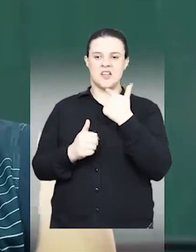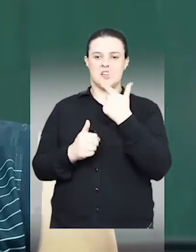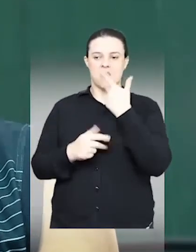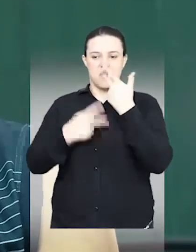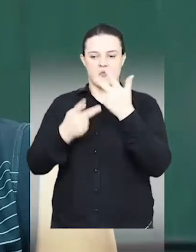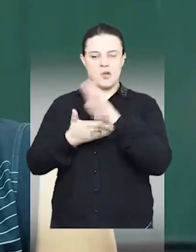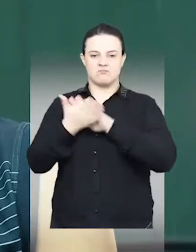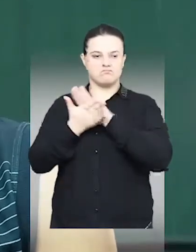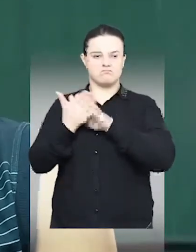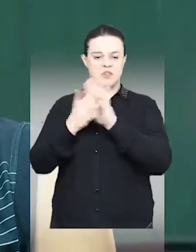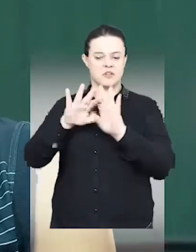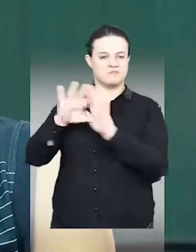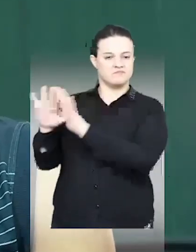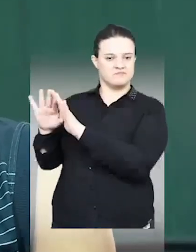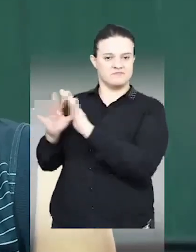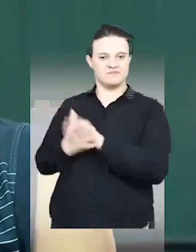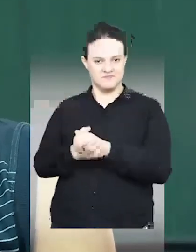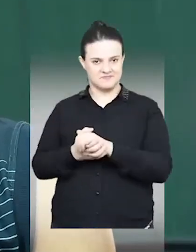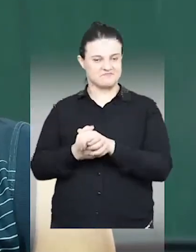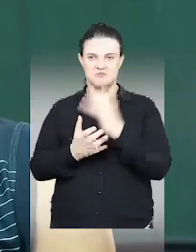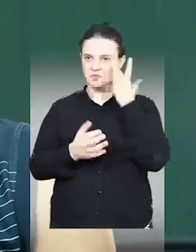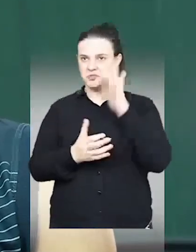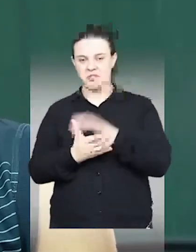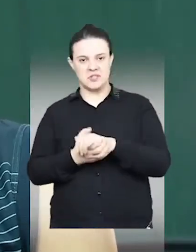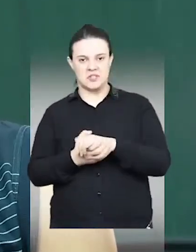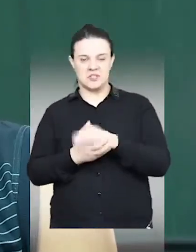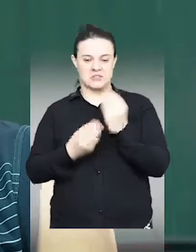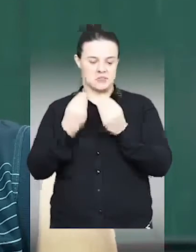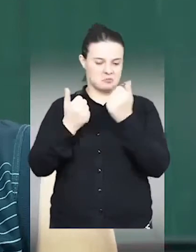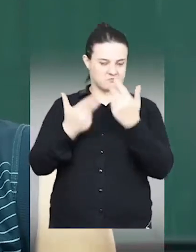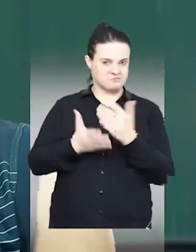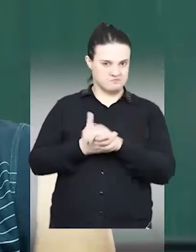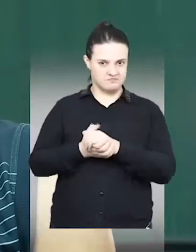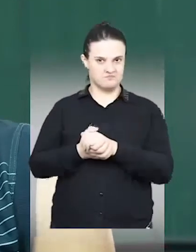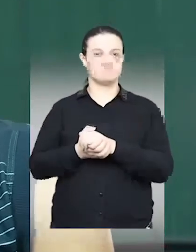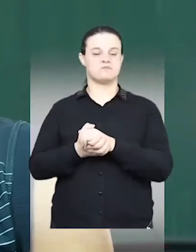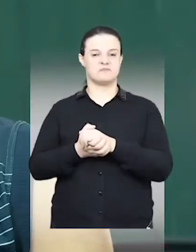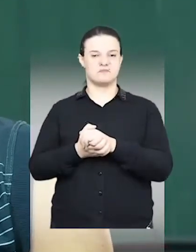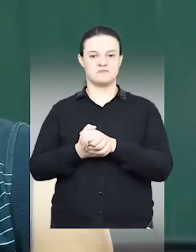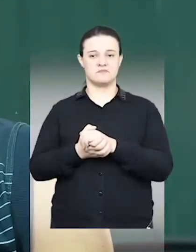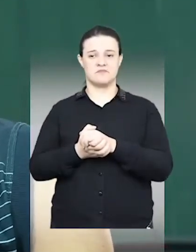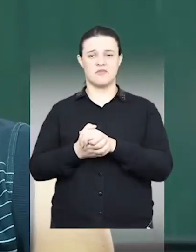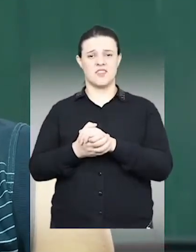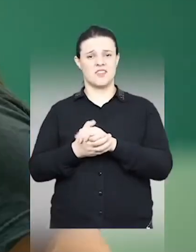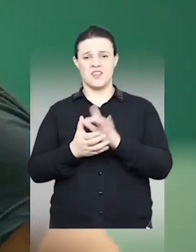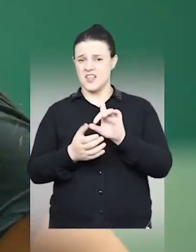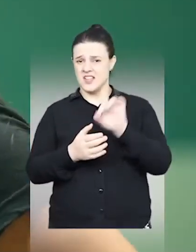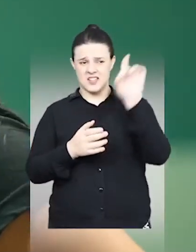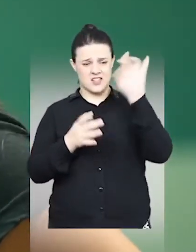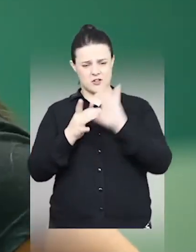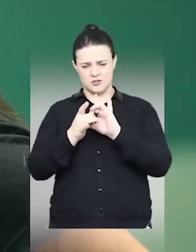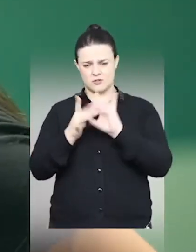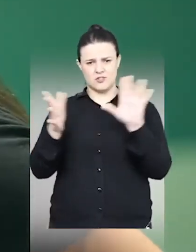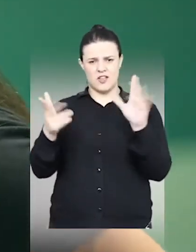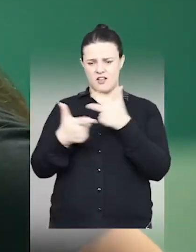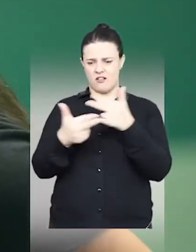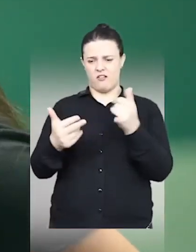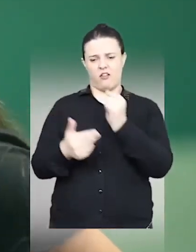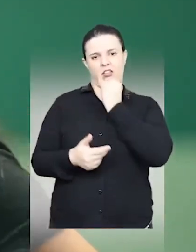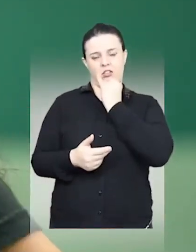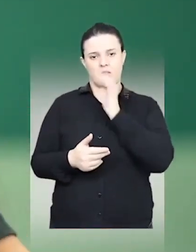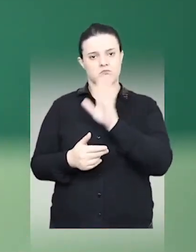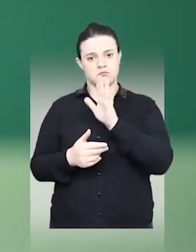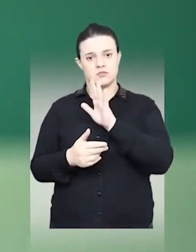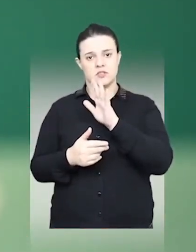não é muito presente na minha vida. Não sei dizer. Deus, ele não permite nada à